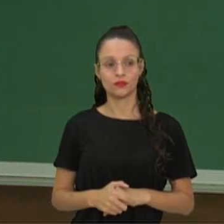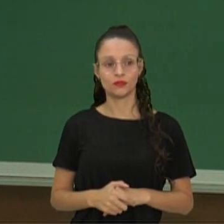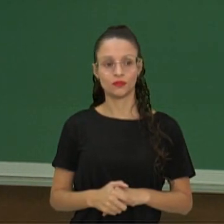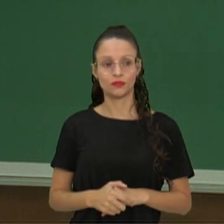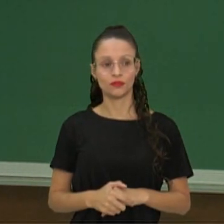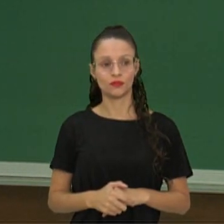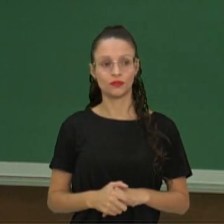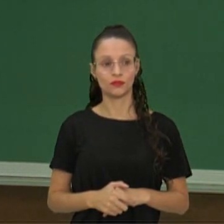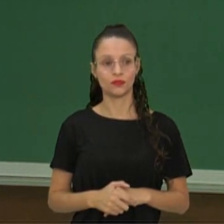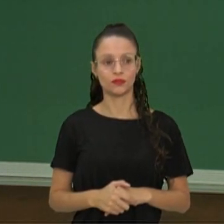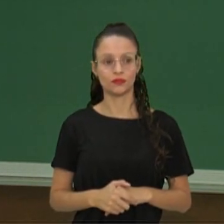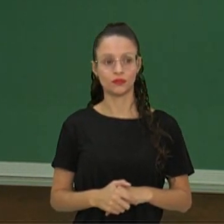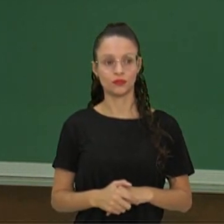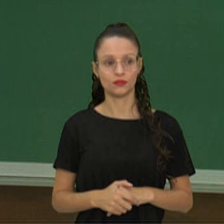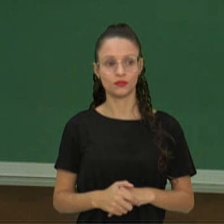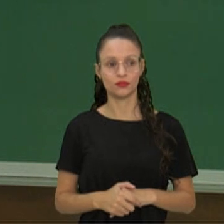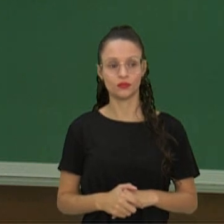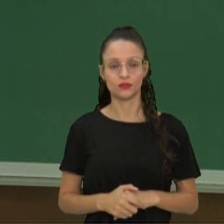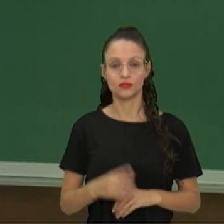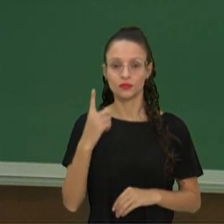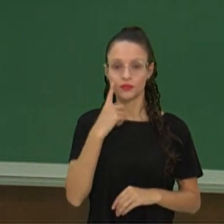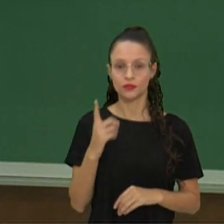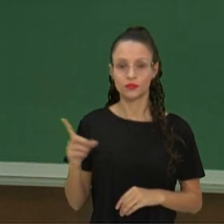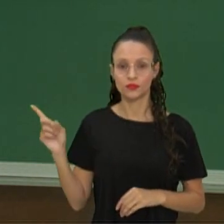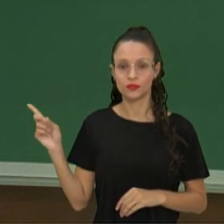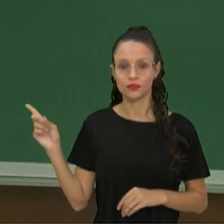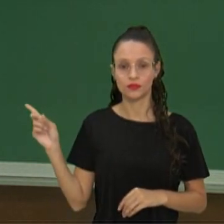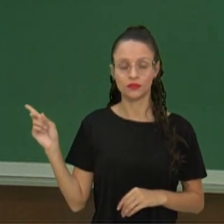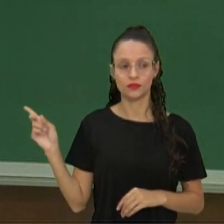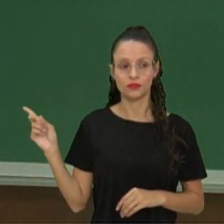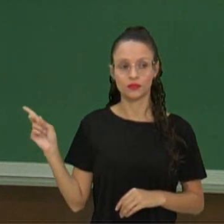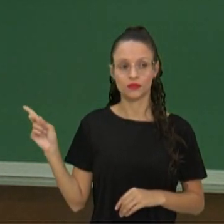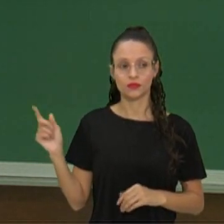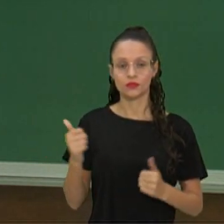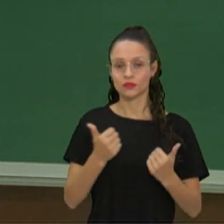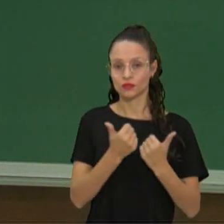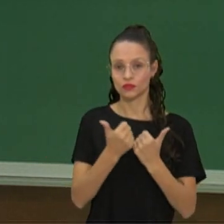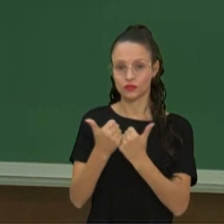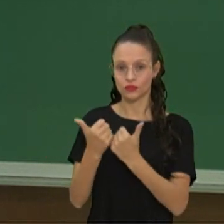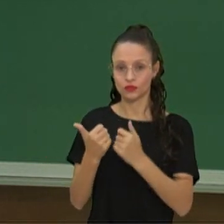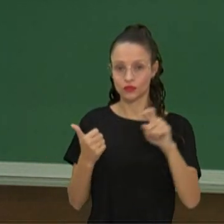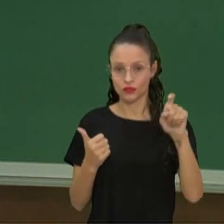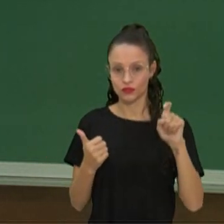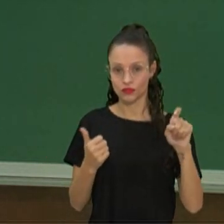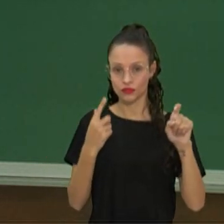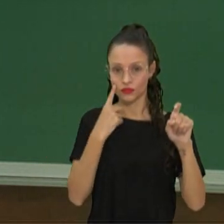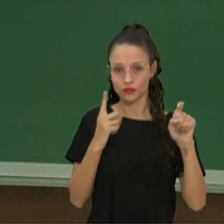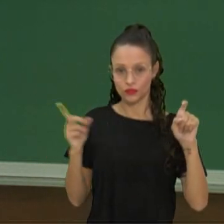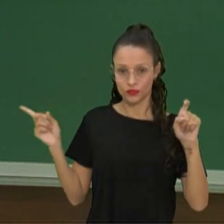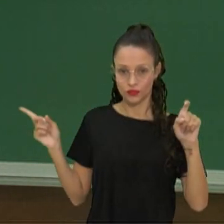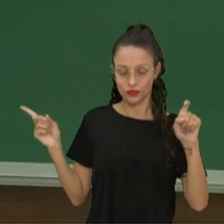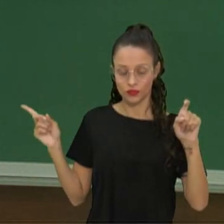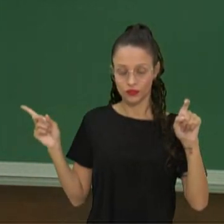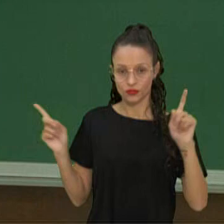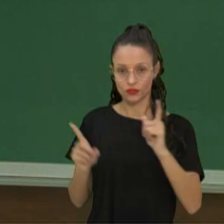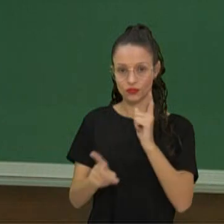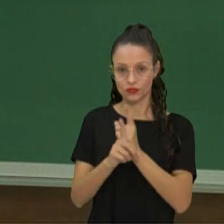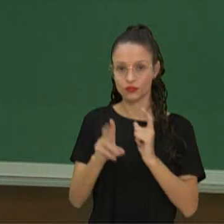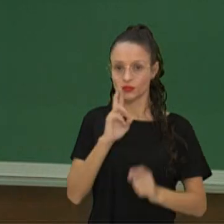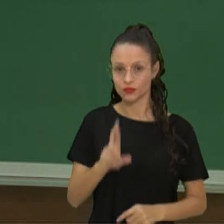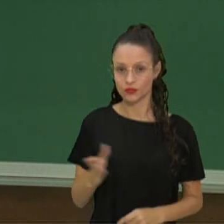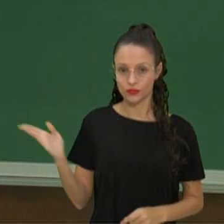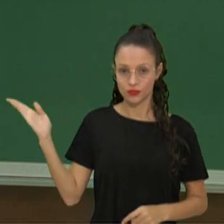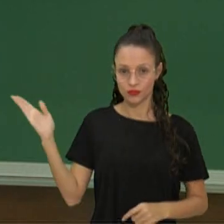Tá ali, né? Ó. Então, ó, substituindo o x na medida dos lados, eu cheguei naqueles